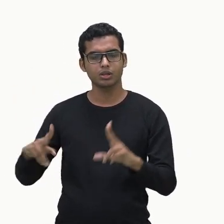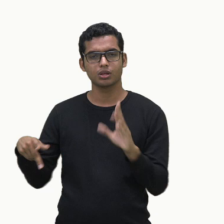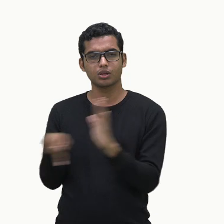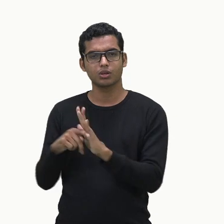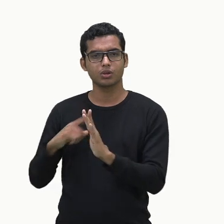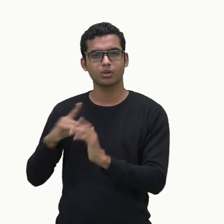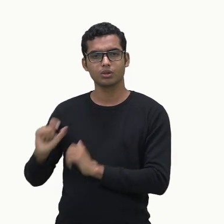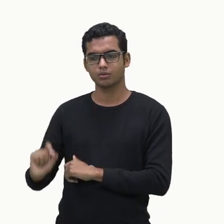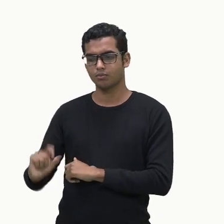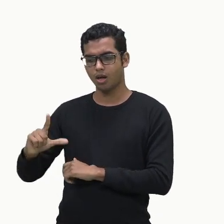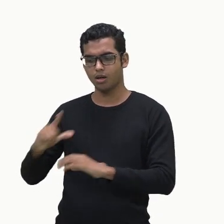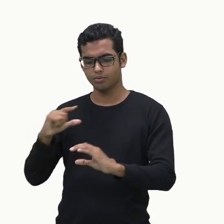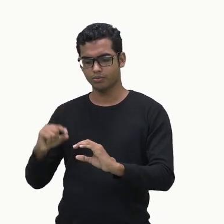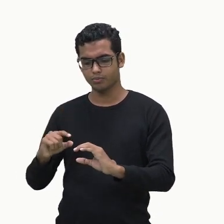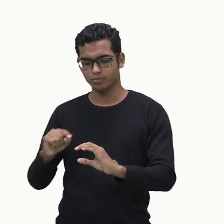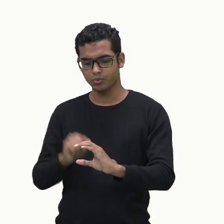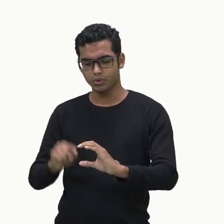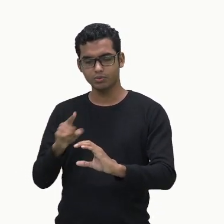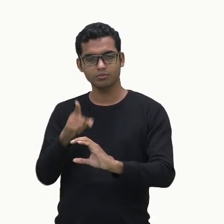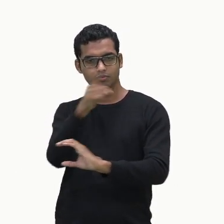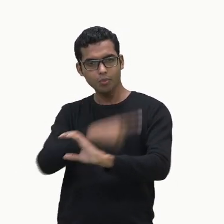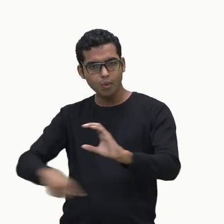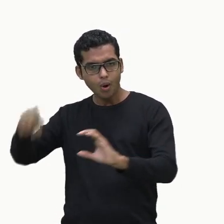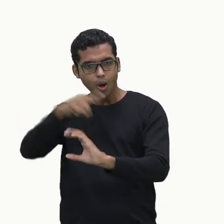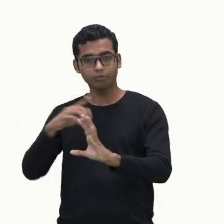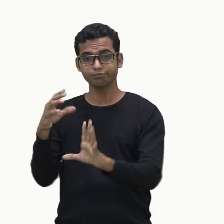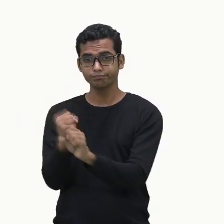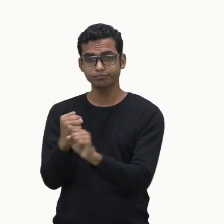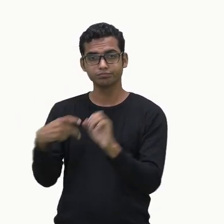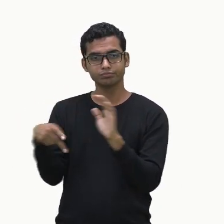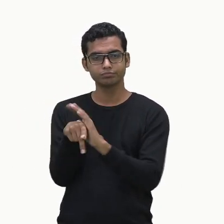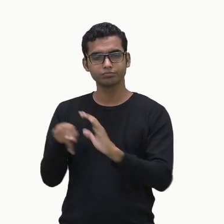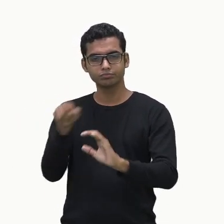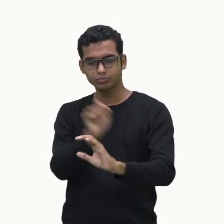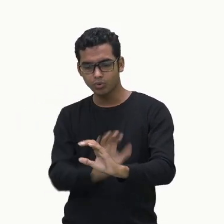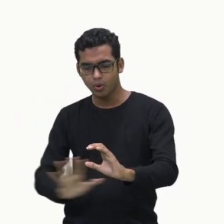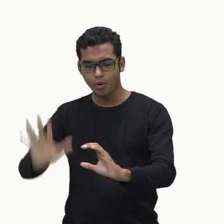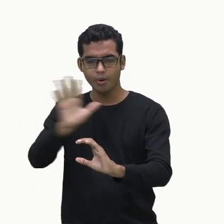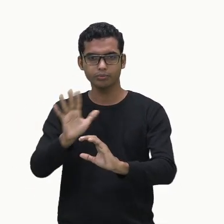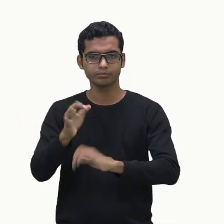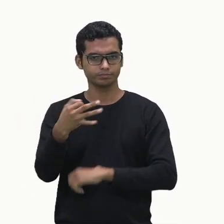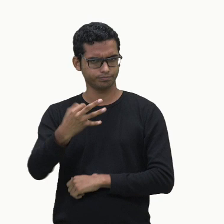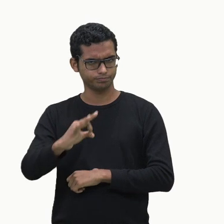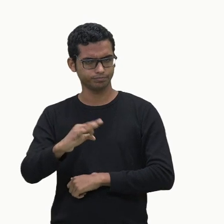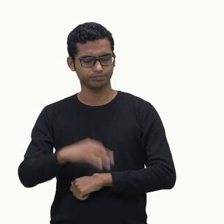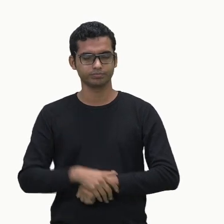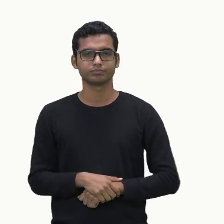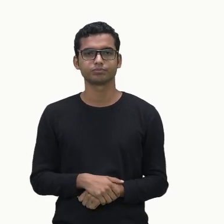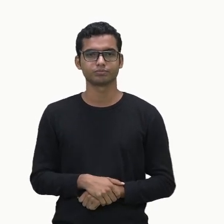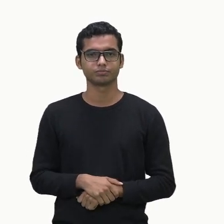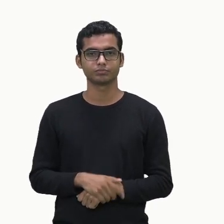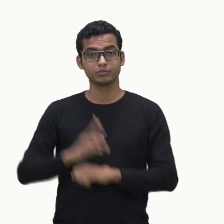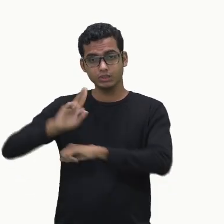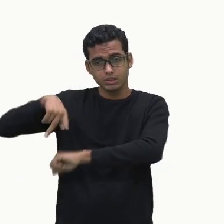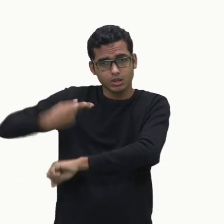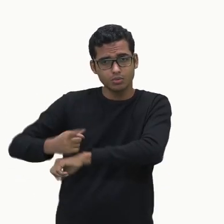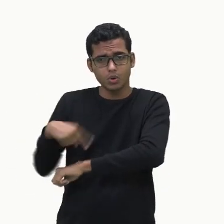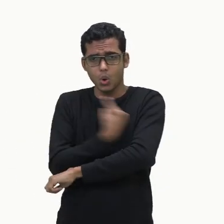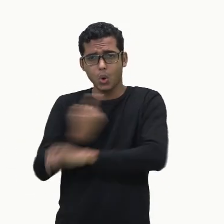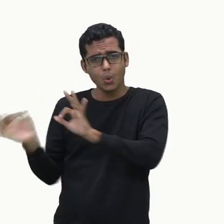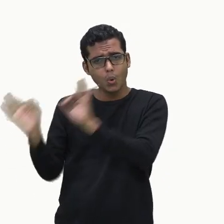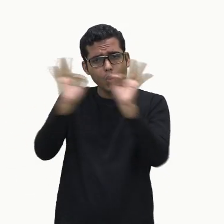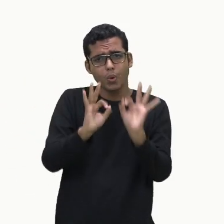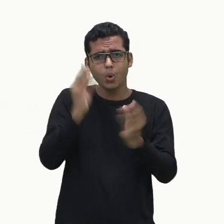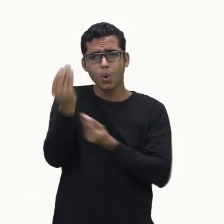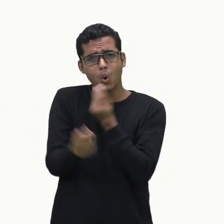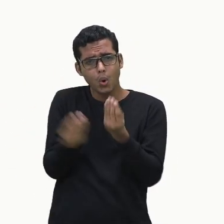bom? Então essas duas maneiras para a gente calcular a área da coroa circular, tá bom? Daqui a pouco a gente vai ver como funciona